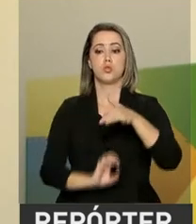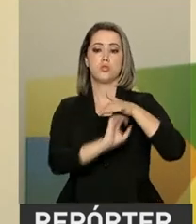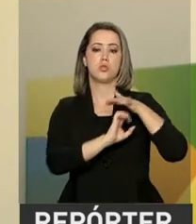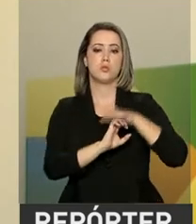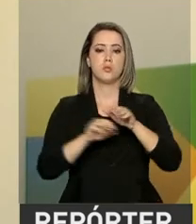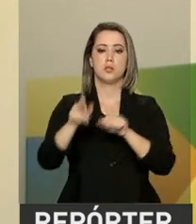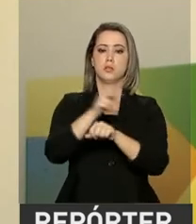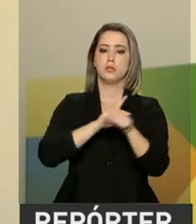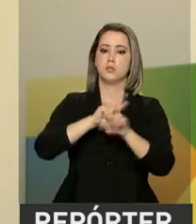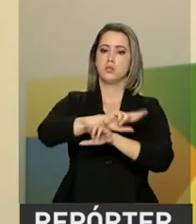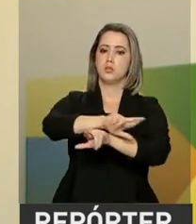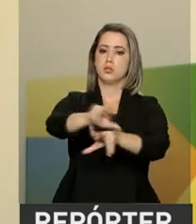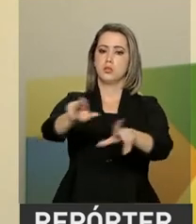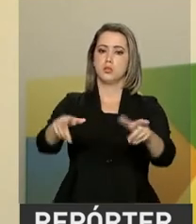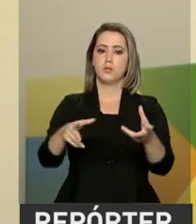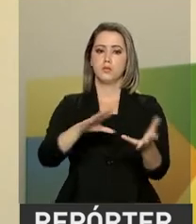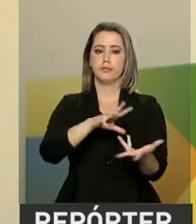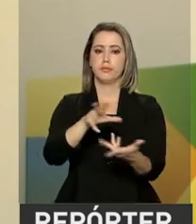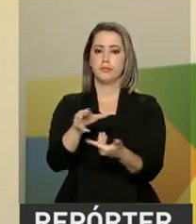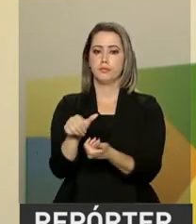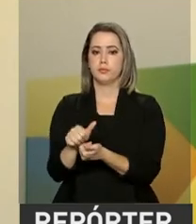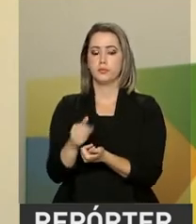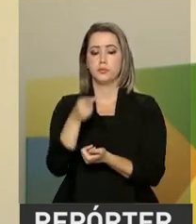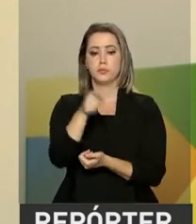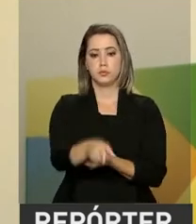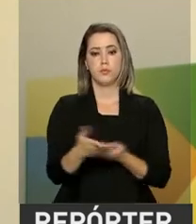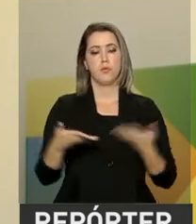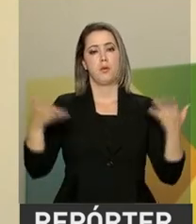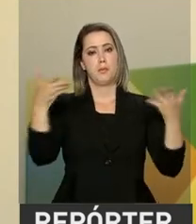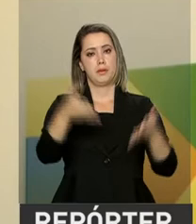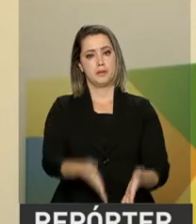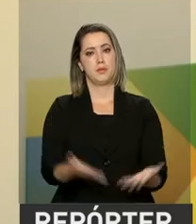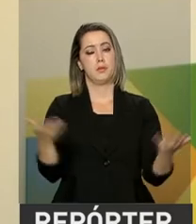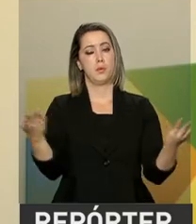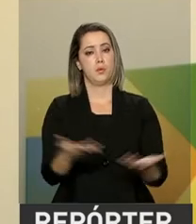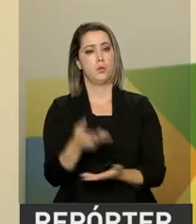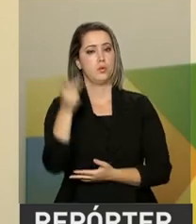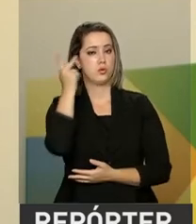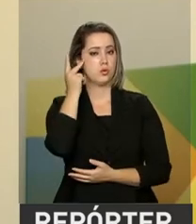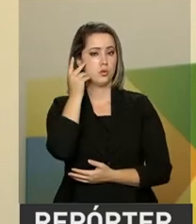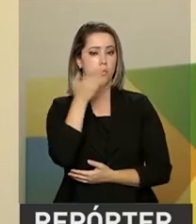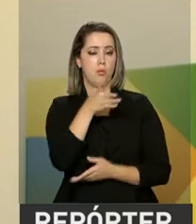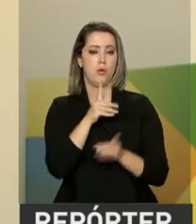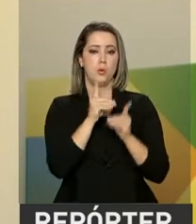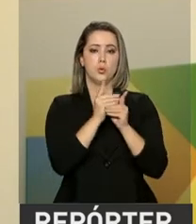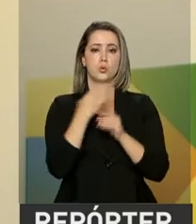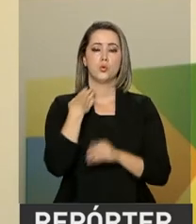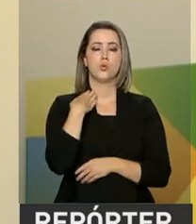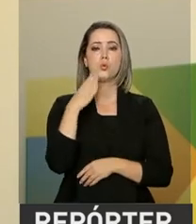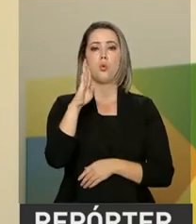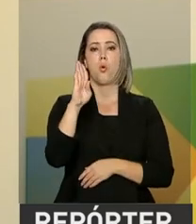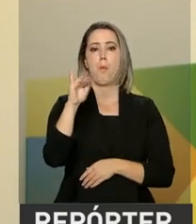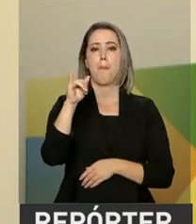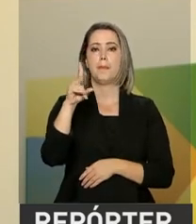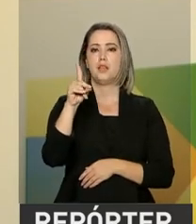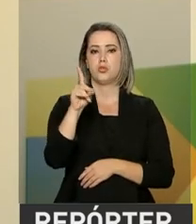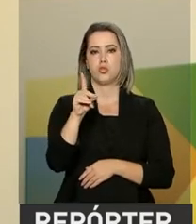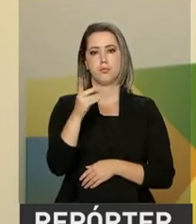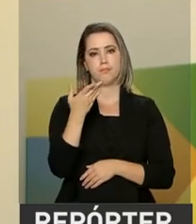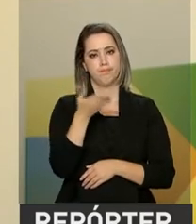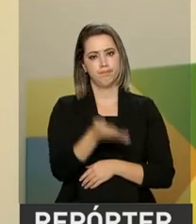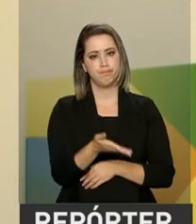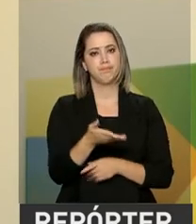e de multinacionais participam do fórum que é organizada em parceria com o banco interamericano de desenvolvimento